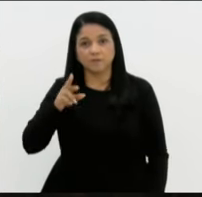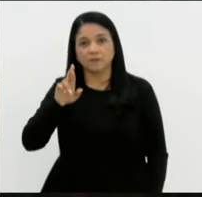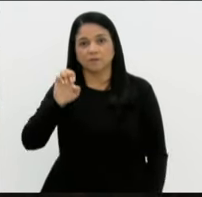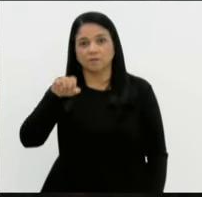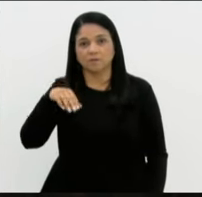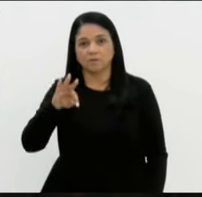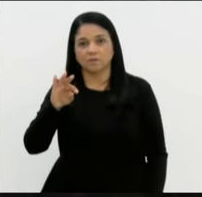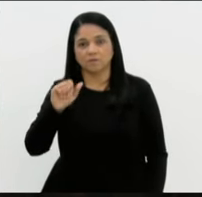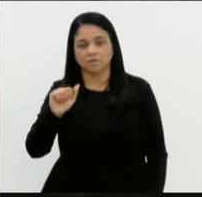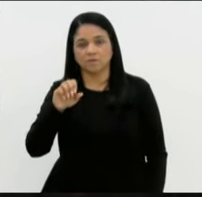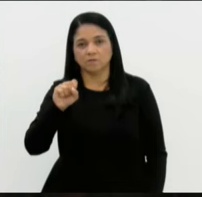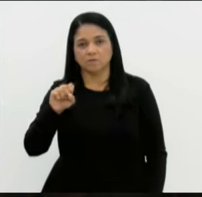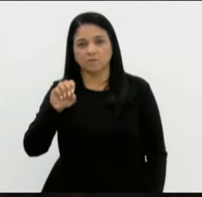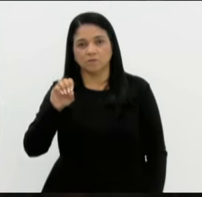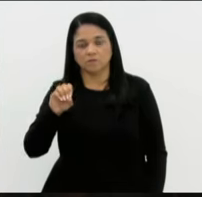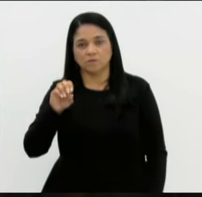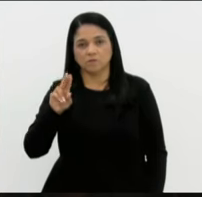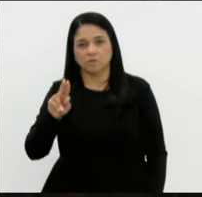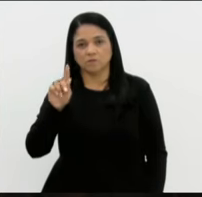Aí.